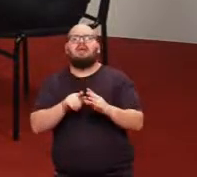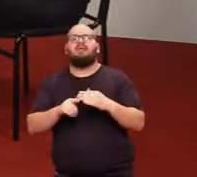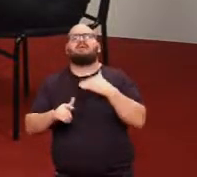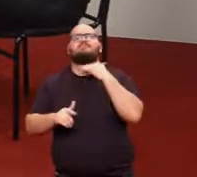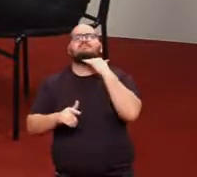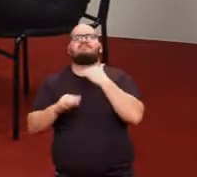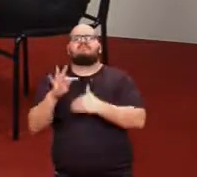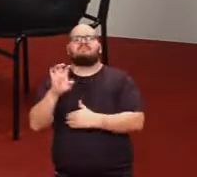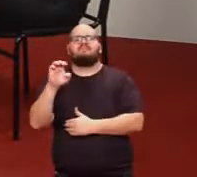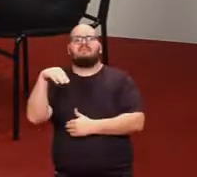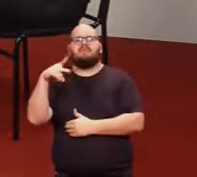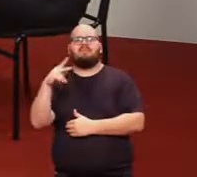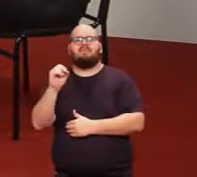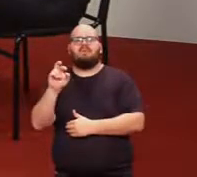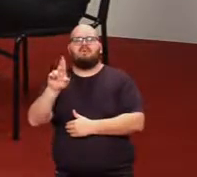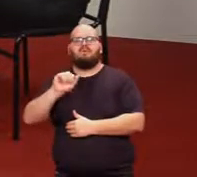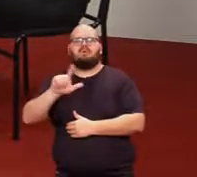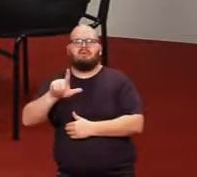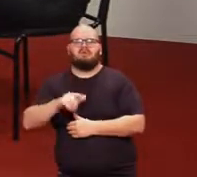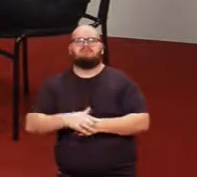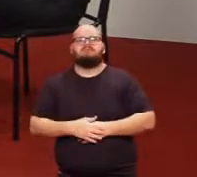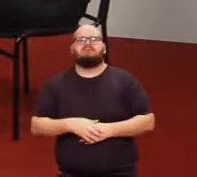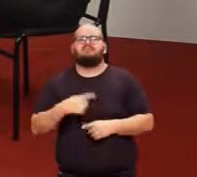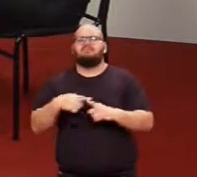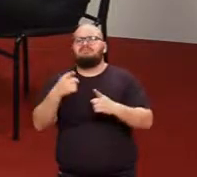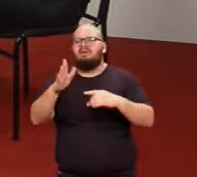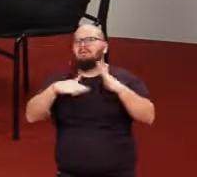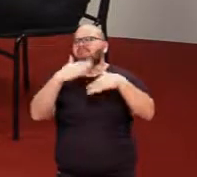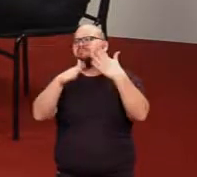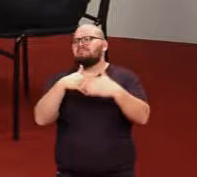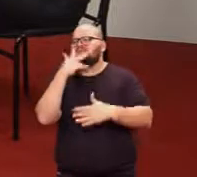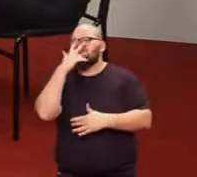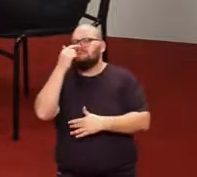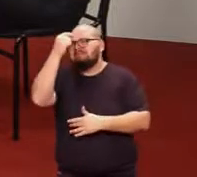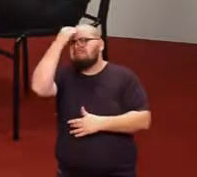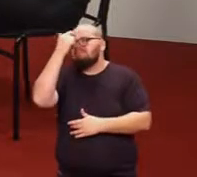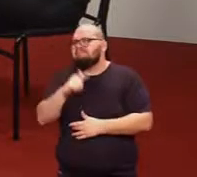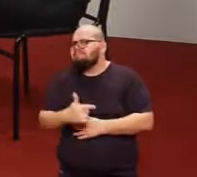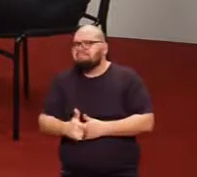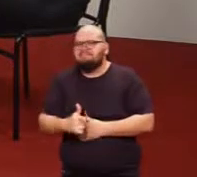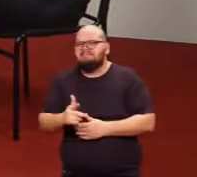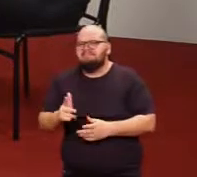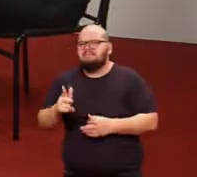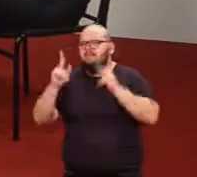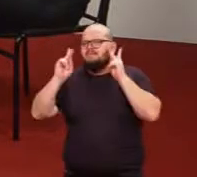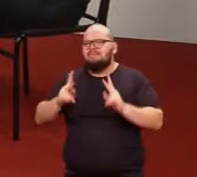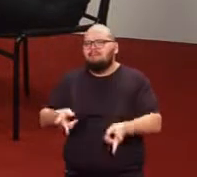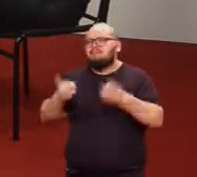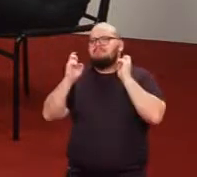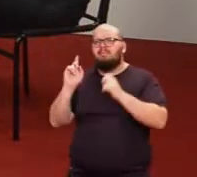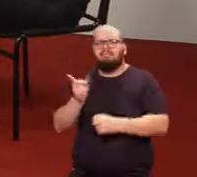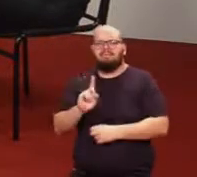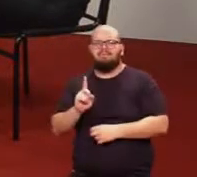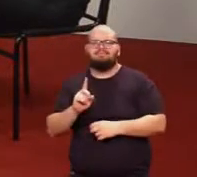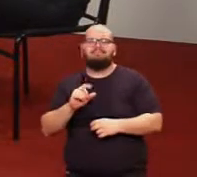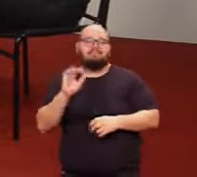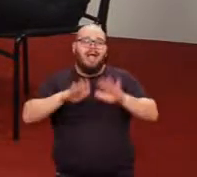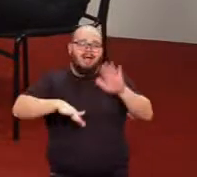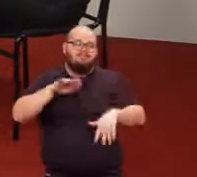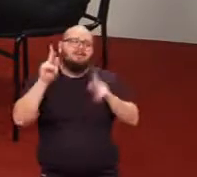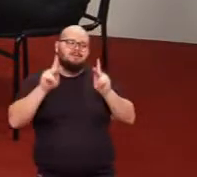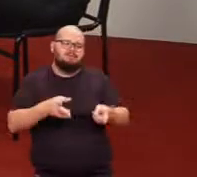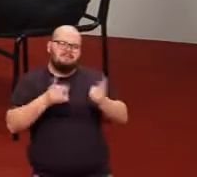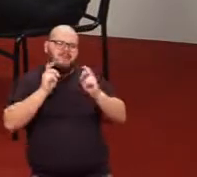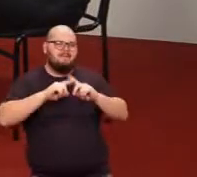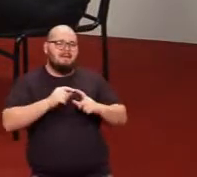do temporal. Olha só aí, porque é um procedimento involuntário, né? Involuntário. A pessoa nem se dá conta que está fazendo. Muitas vezes não se dá, algumas